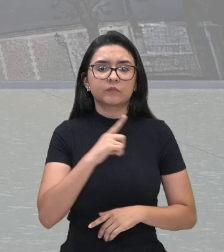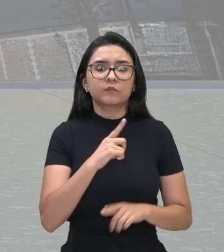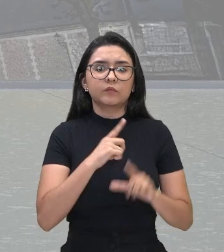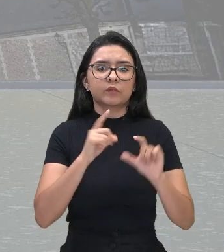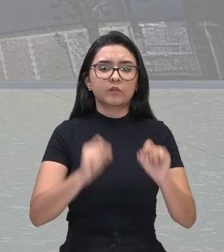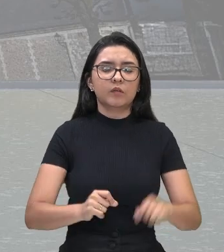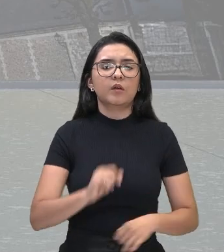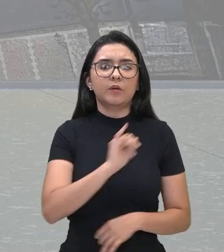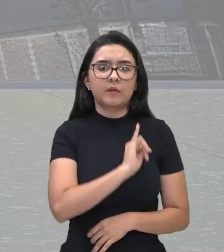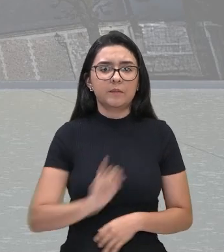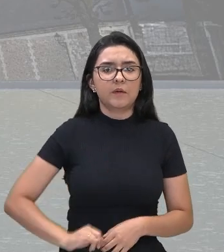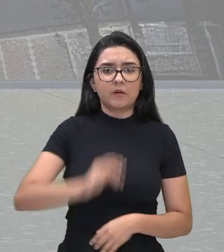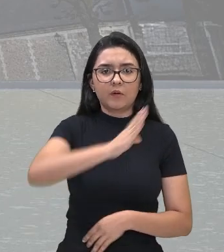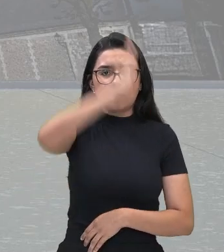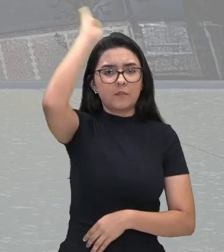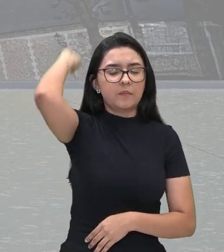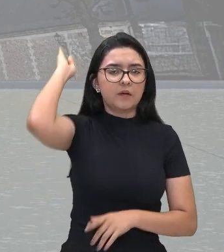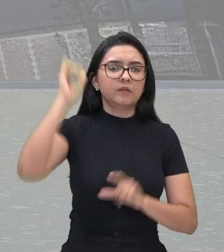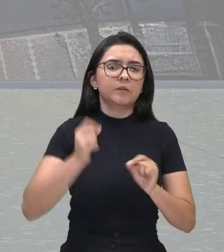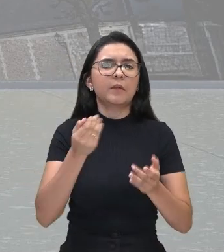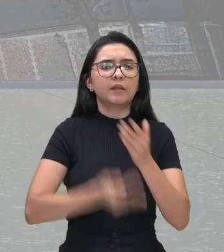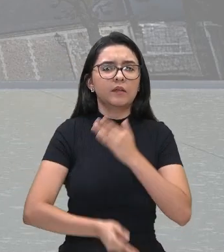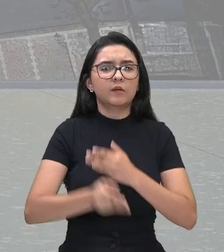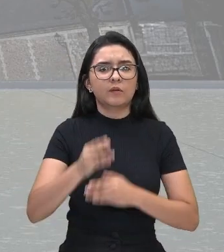Romano no Ocidente, em